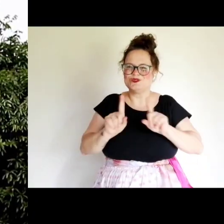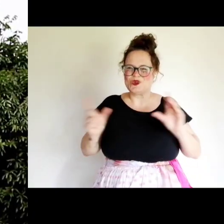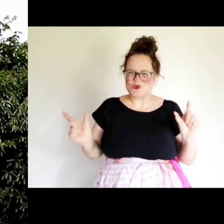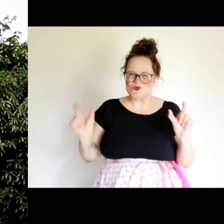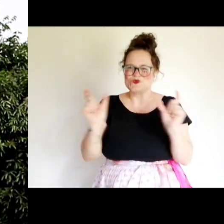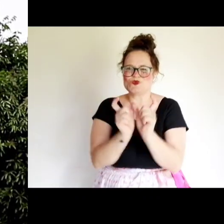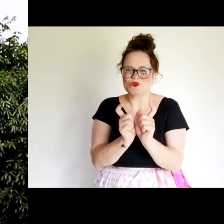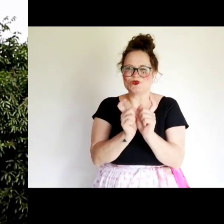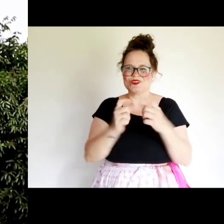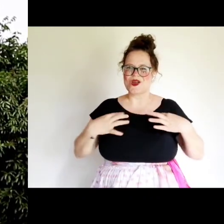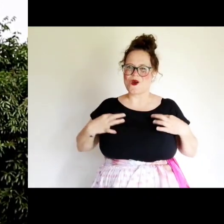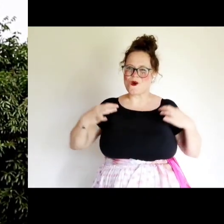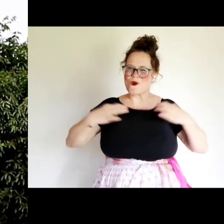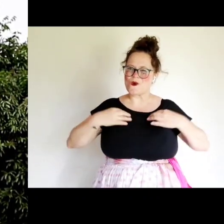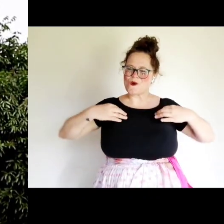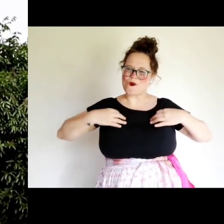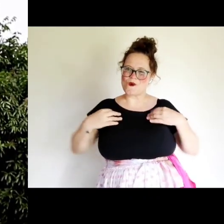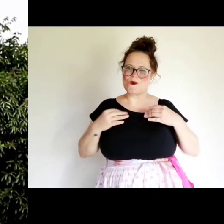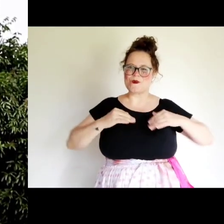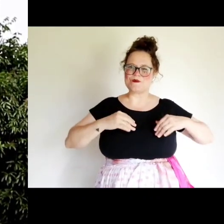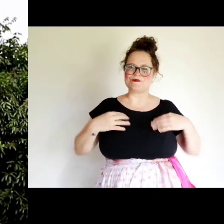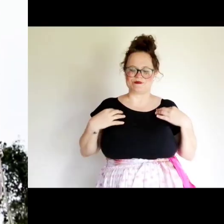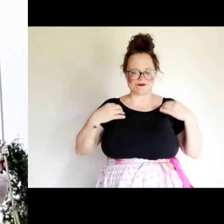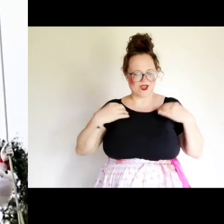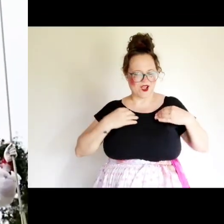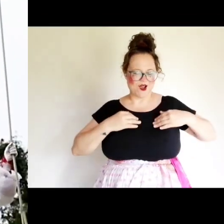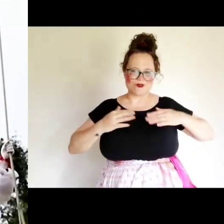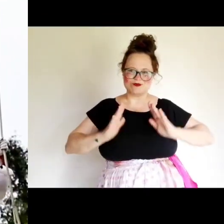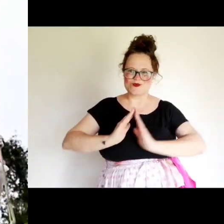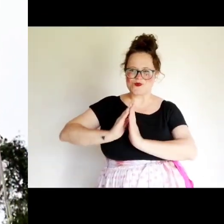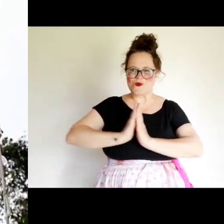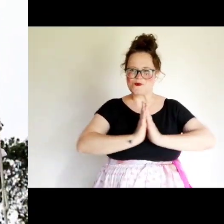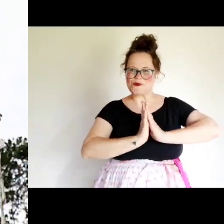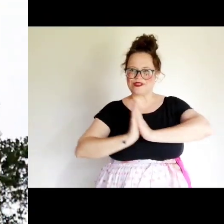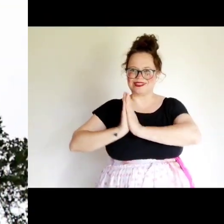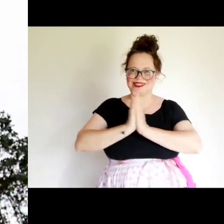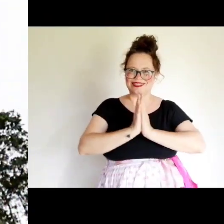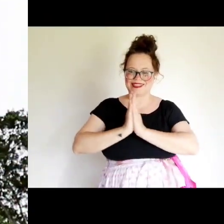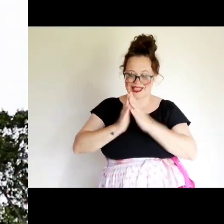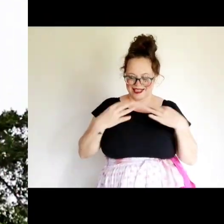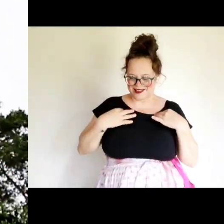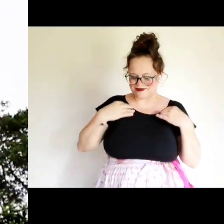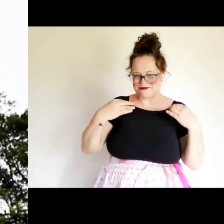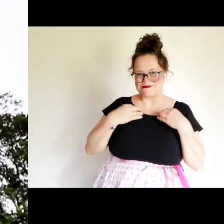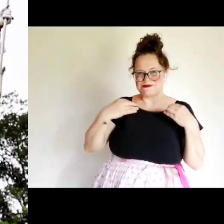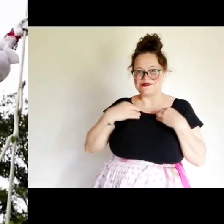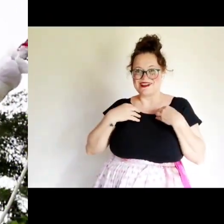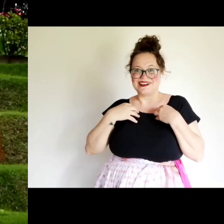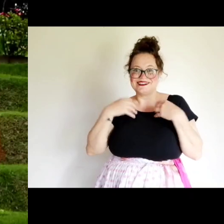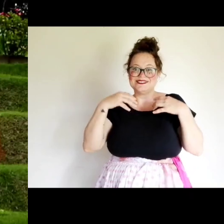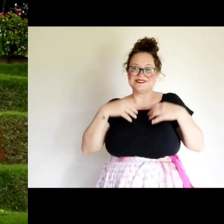Feita de pano. Uma drag de pano, Humília.